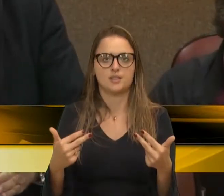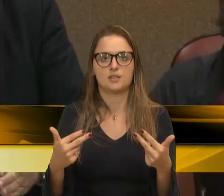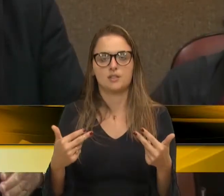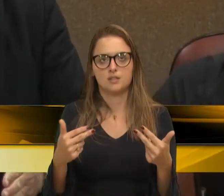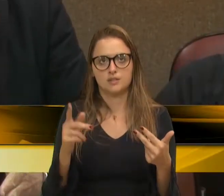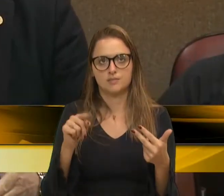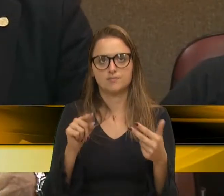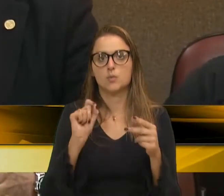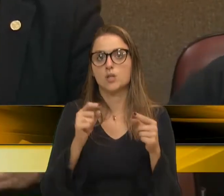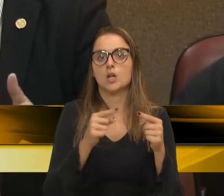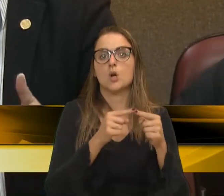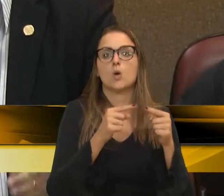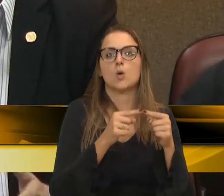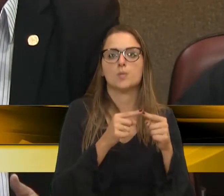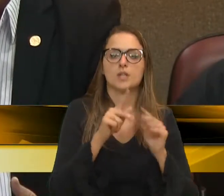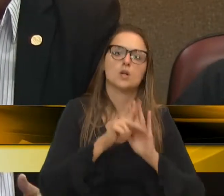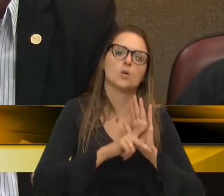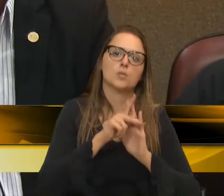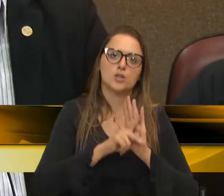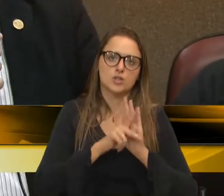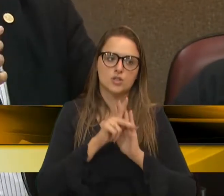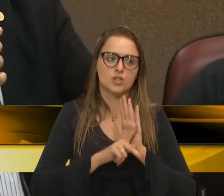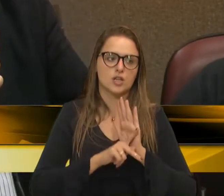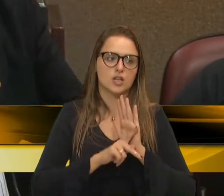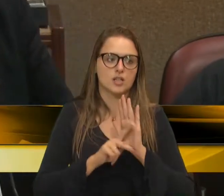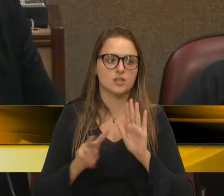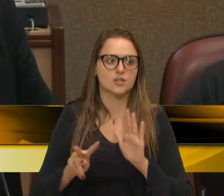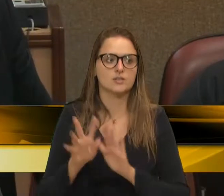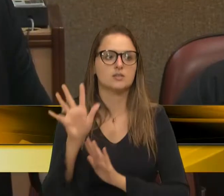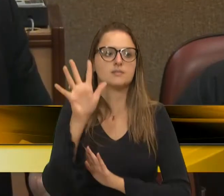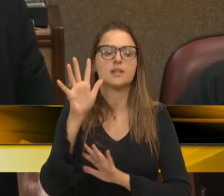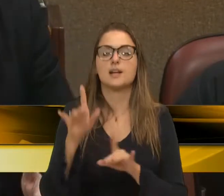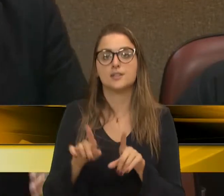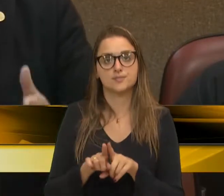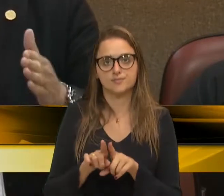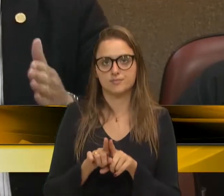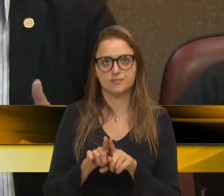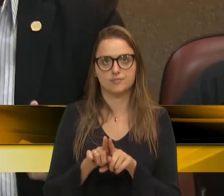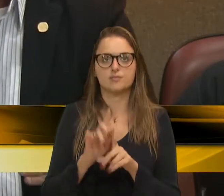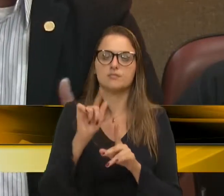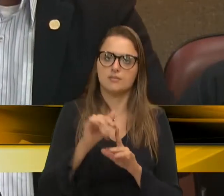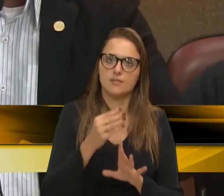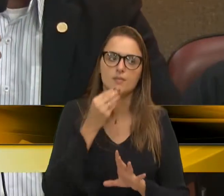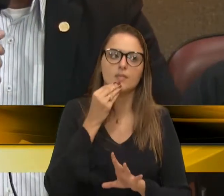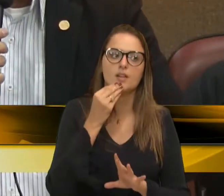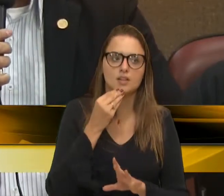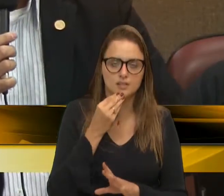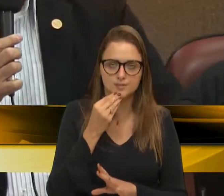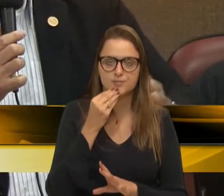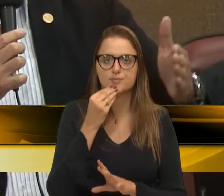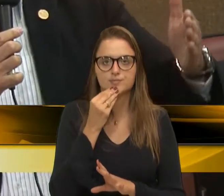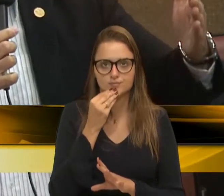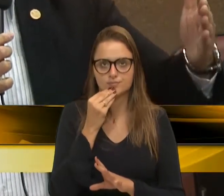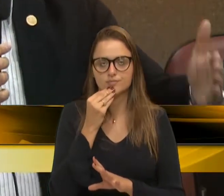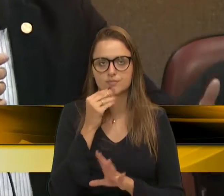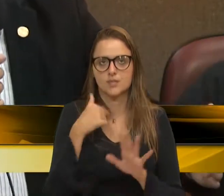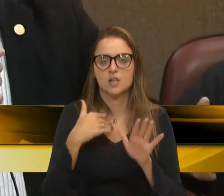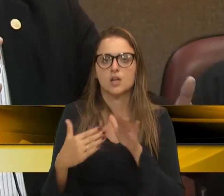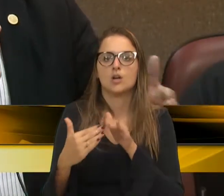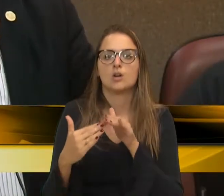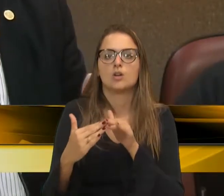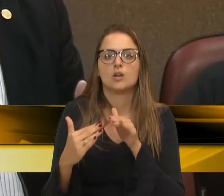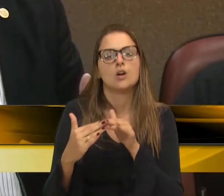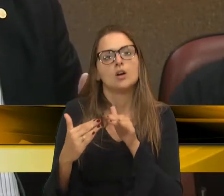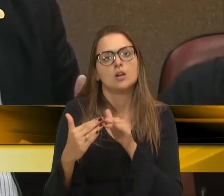dialoga com isso. É um projeto que foi bem elaborado, foi bem estruturado, É lógico, eu concordo com uma parte